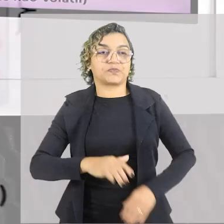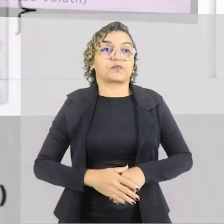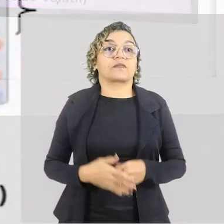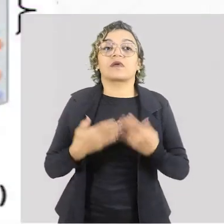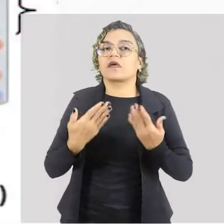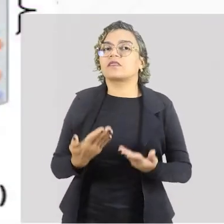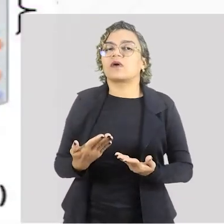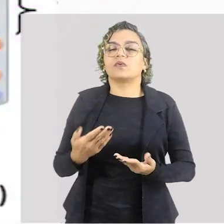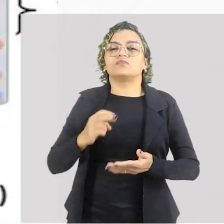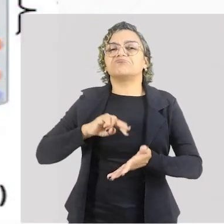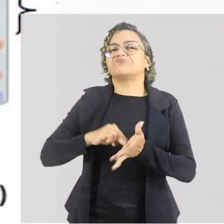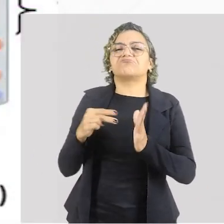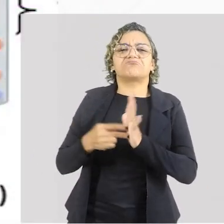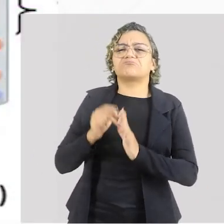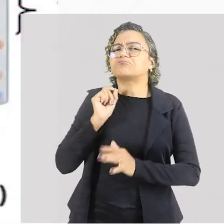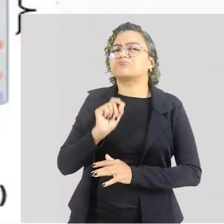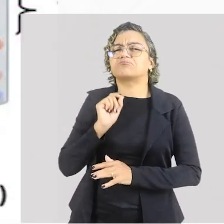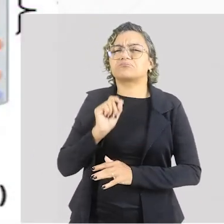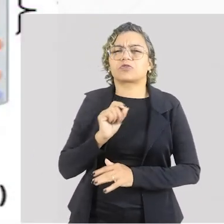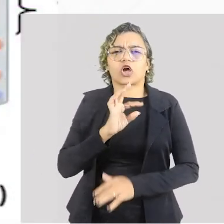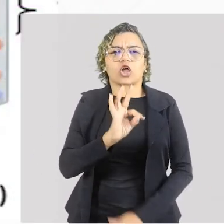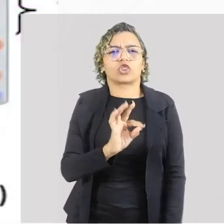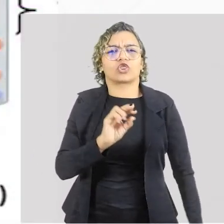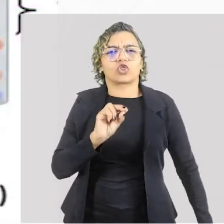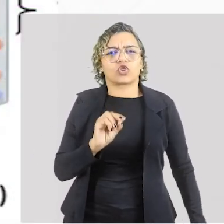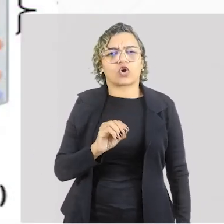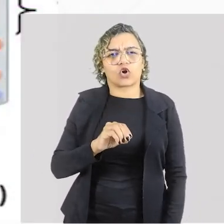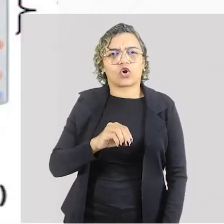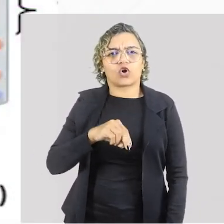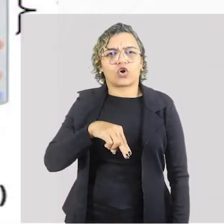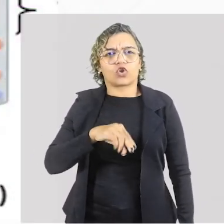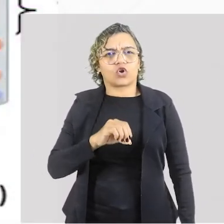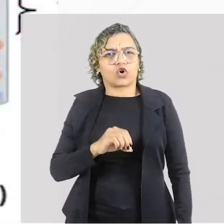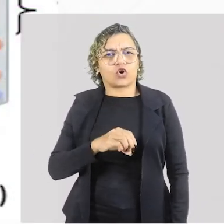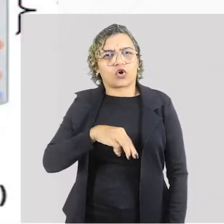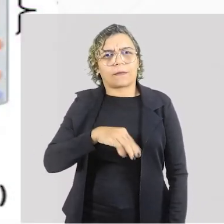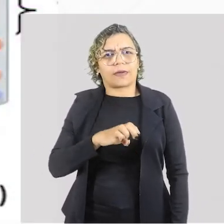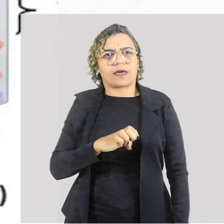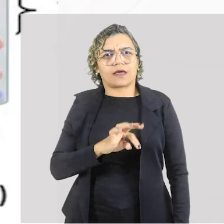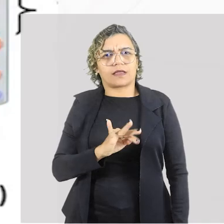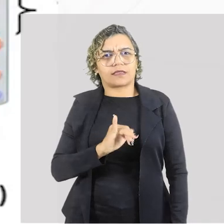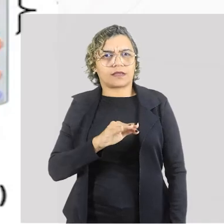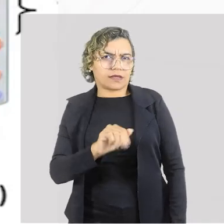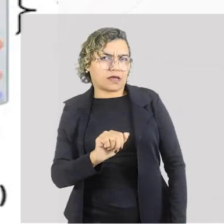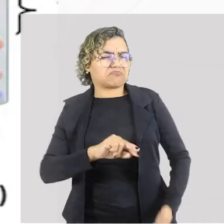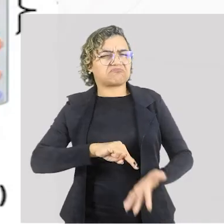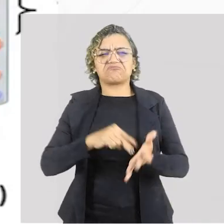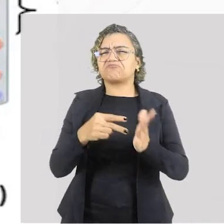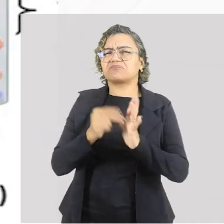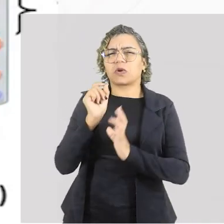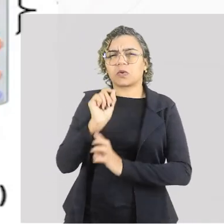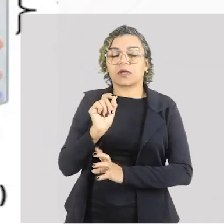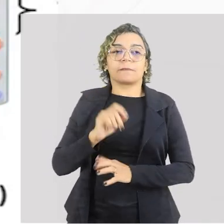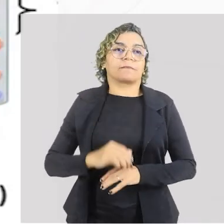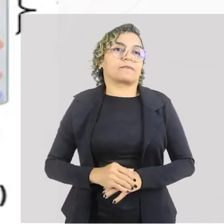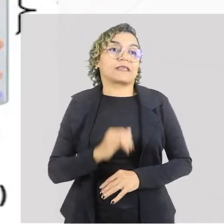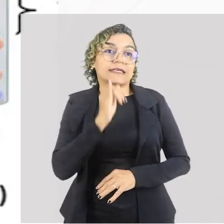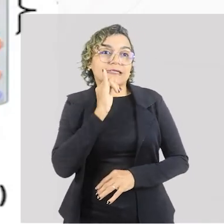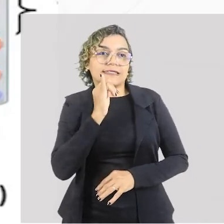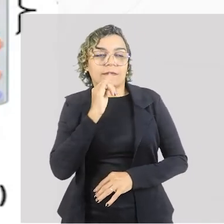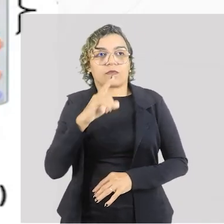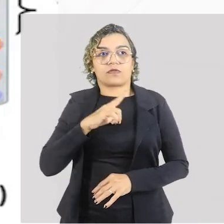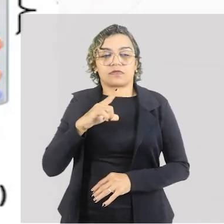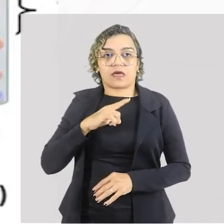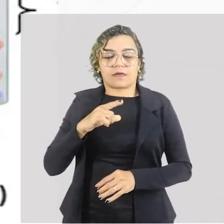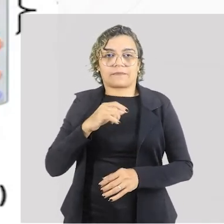Então, o que vem ser essa tonometria? A tonometria vem ser, na verdade, isso aqui, ó. Eu tenho, por exemplo, um solvente